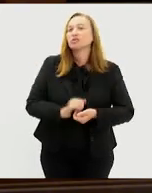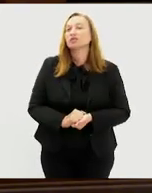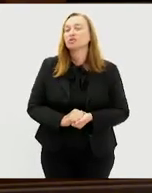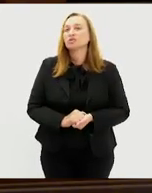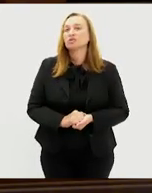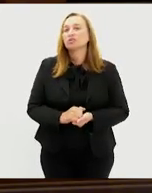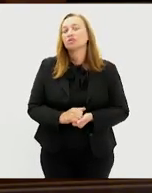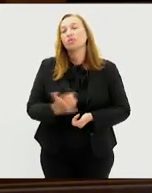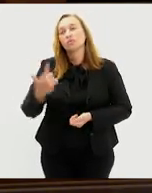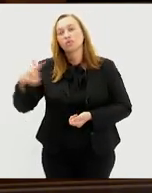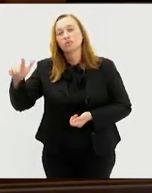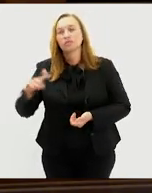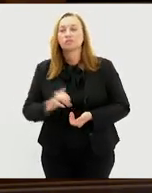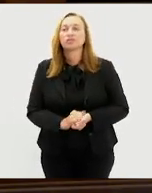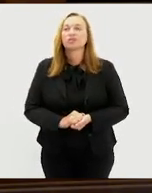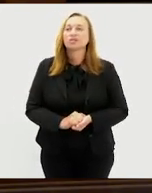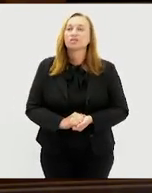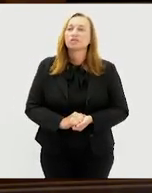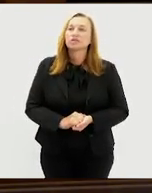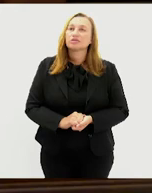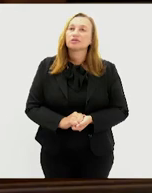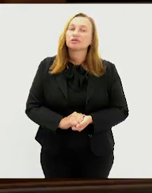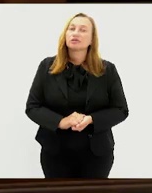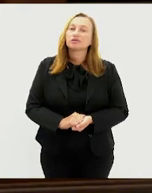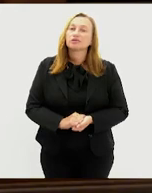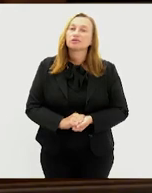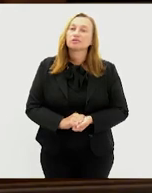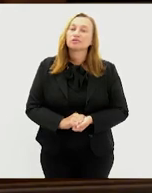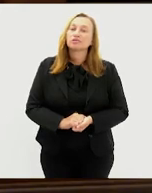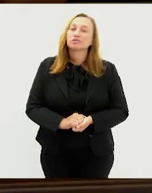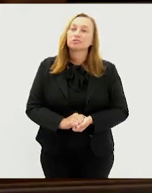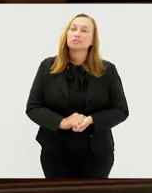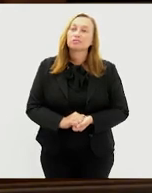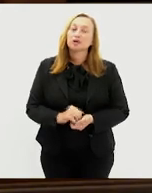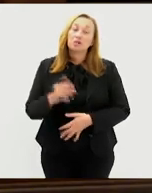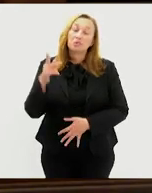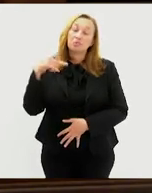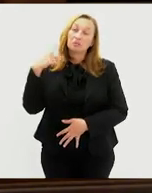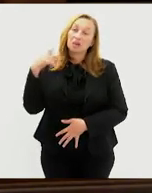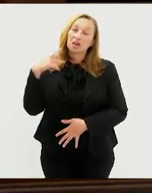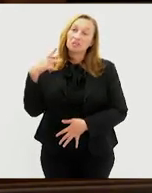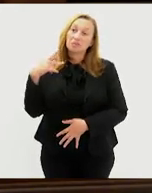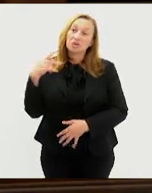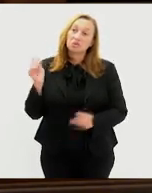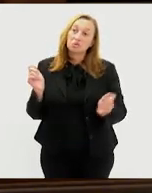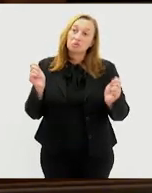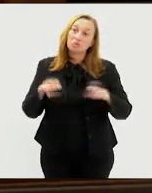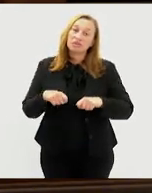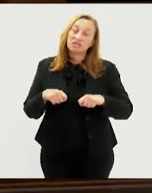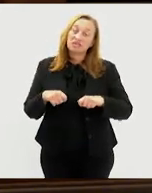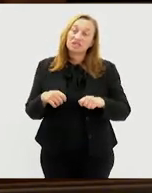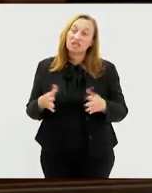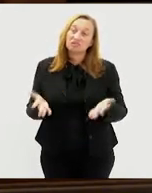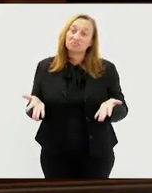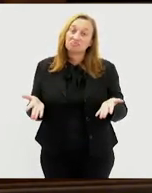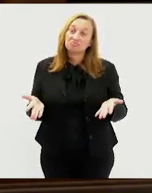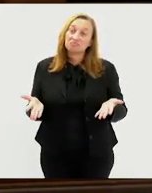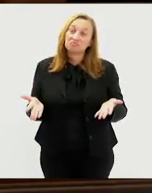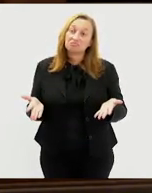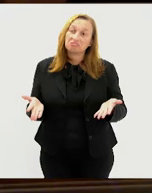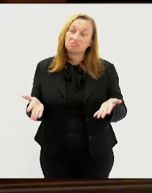mais não é um Parlamento com capacidade de suporte